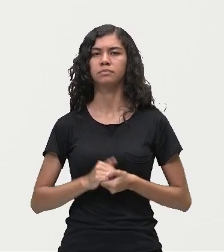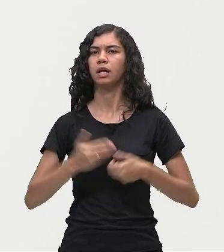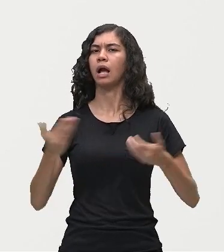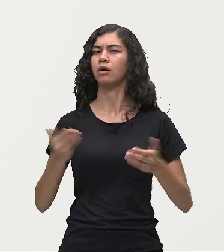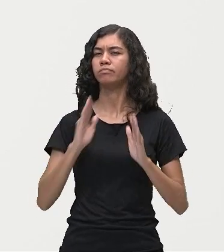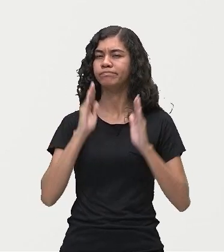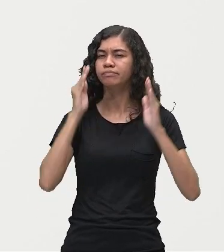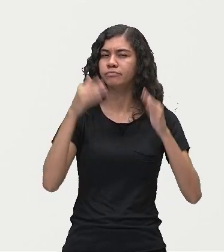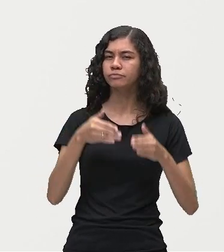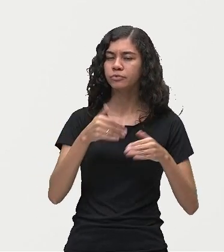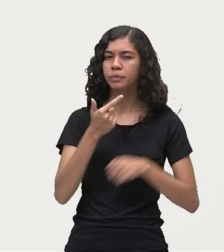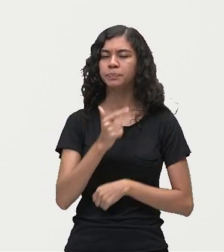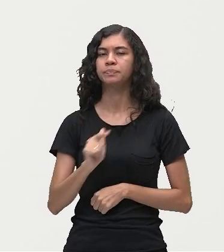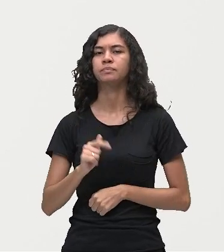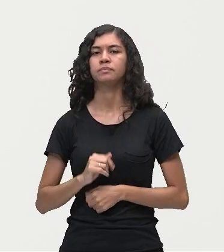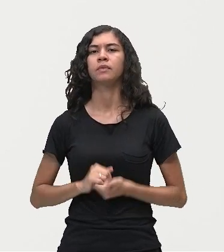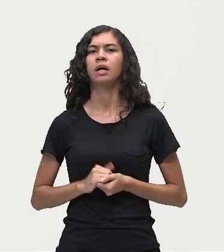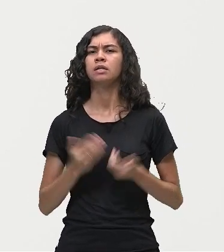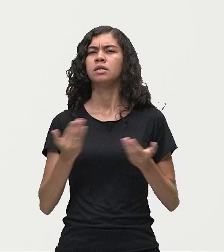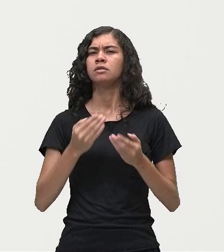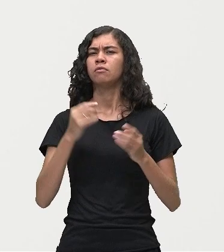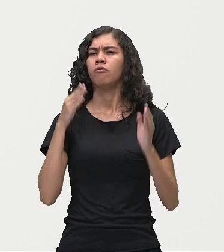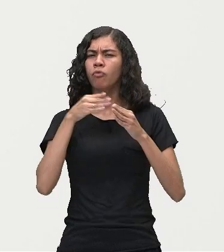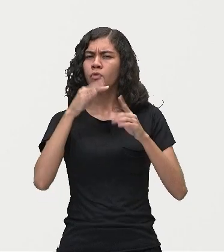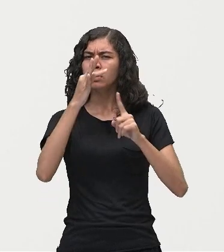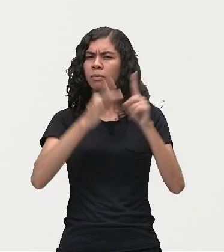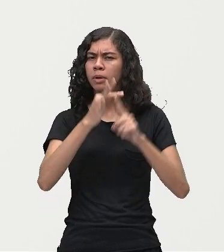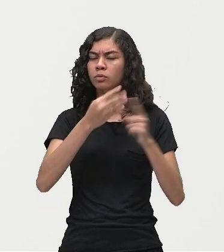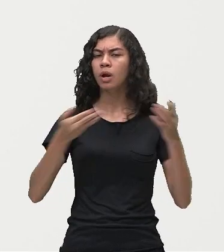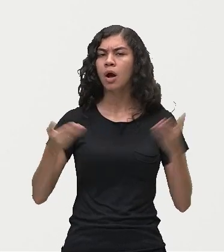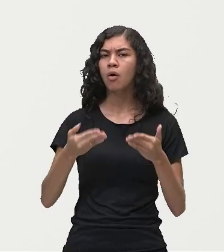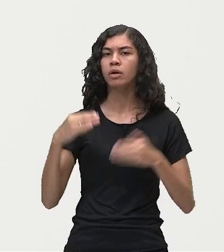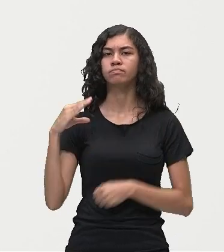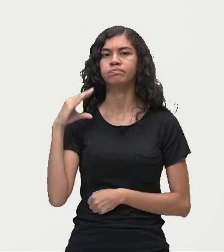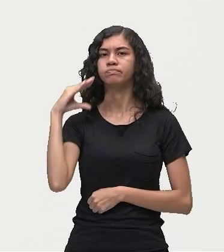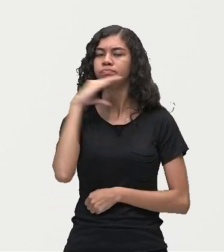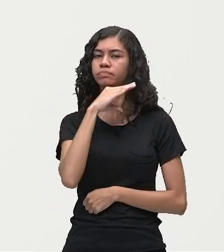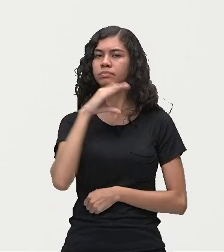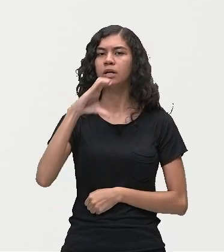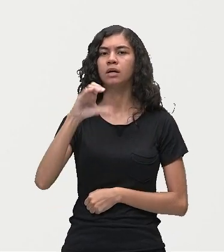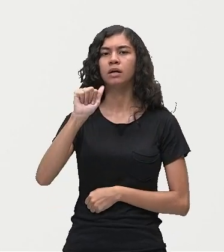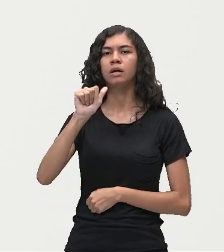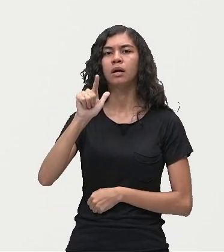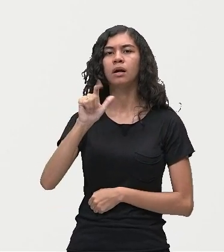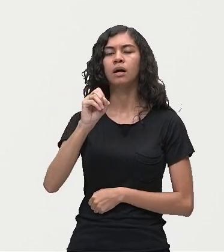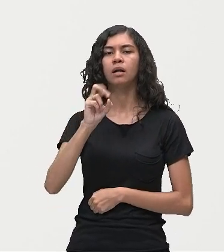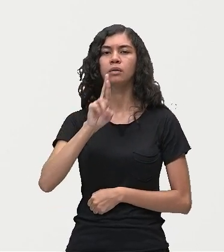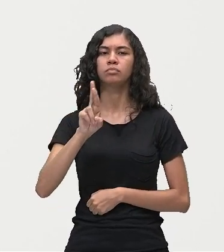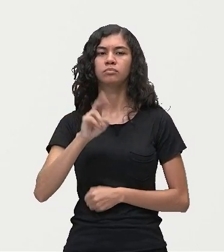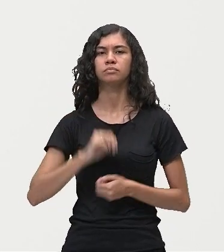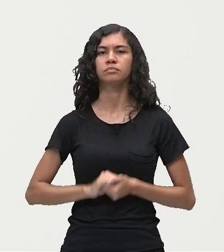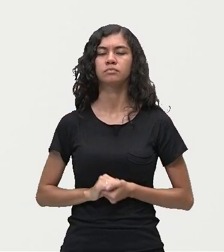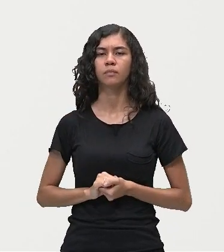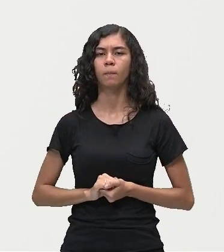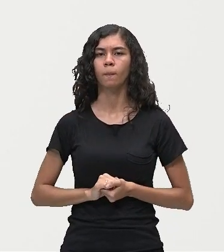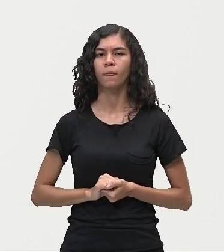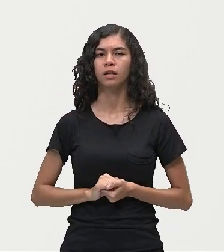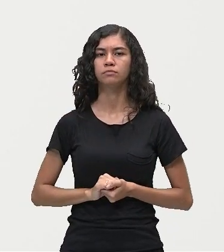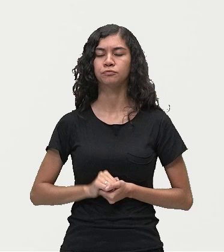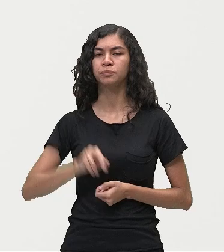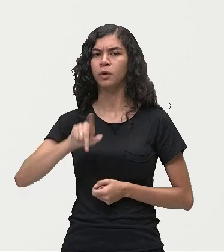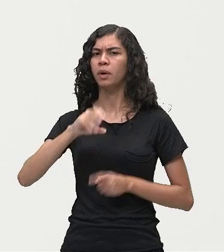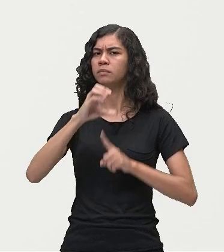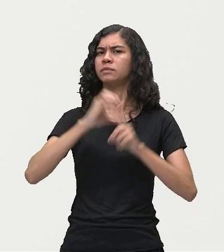novamente. A gente viu que é temperatura. Agora vamos ver o que é calor. Calor não é grau de agitação de